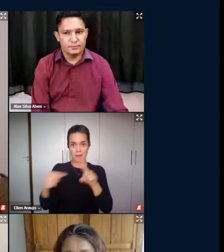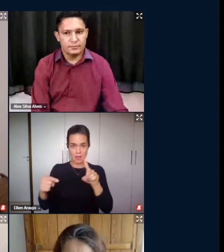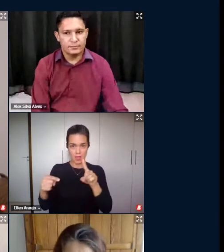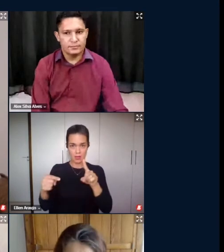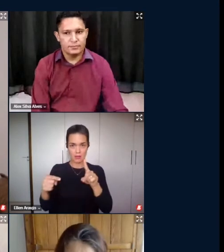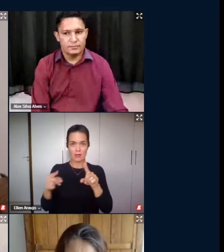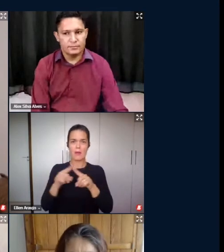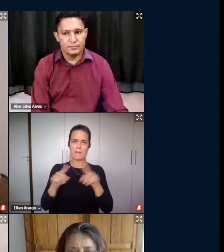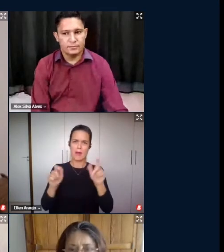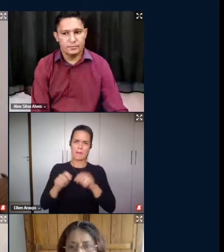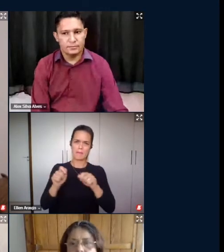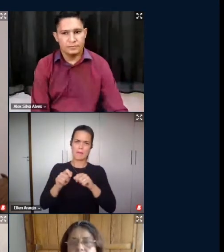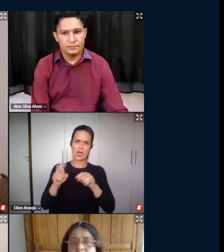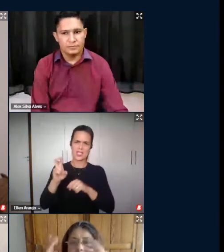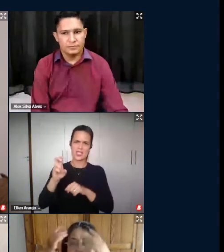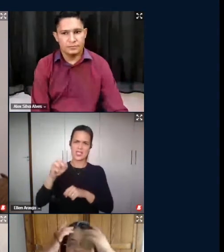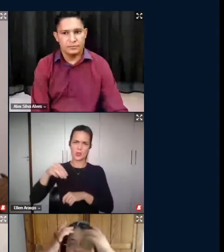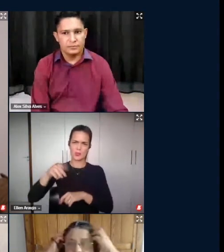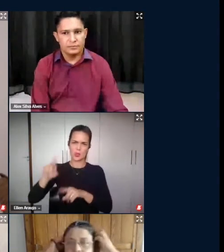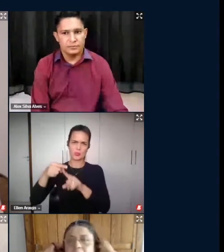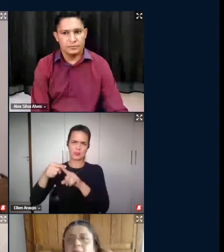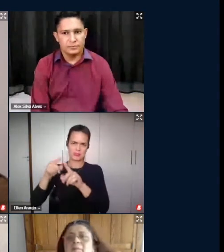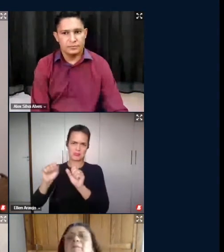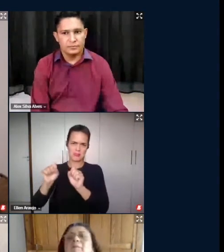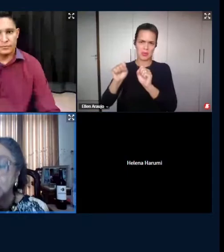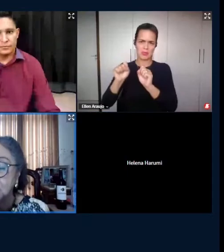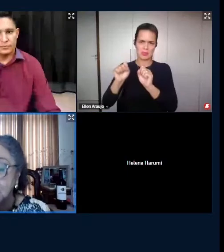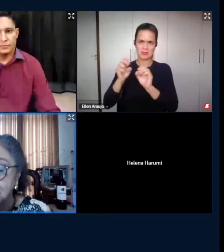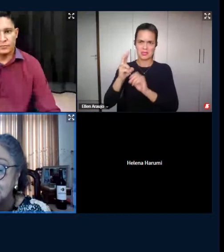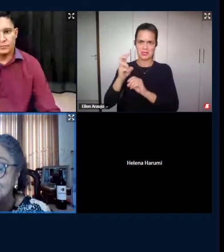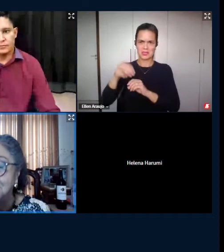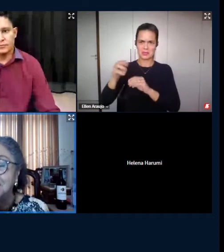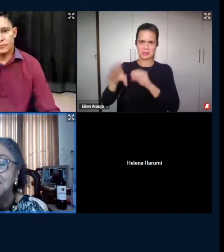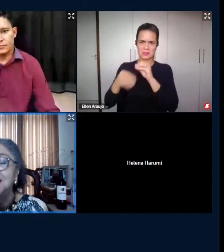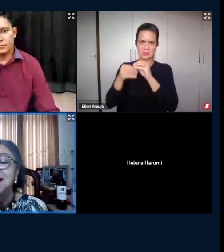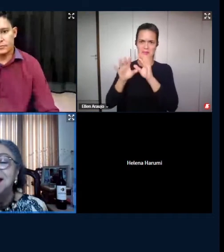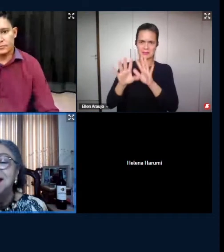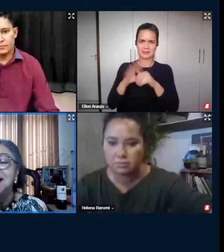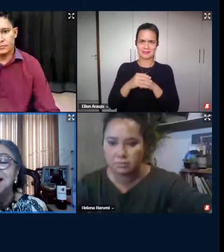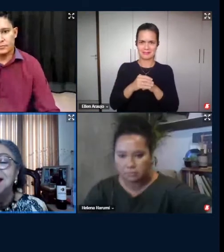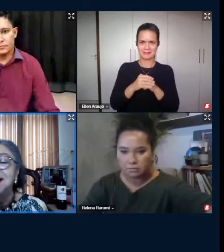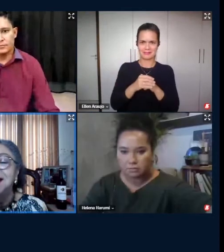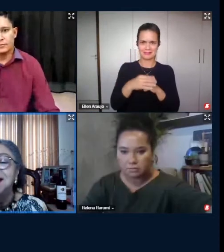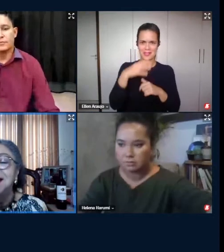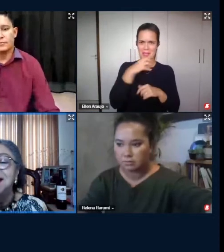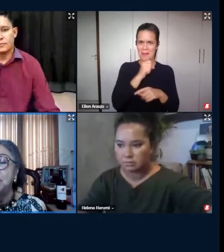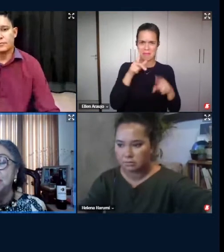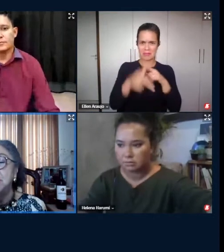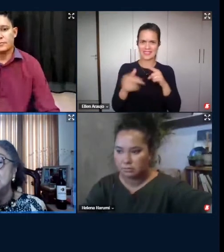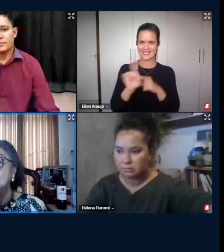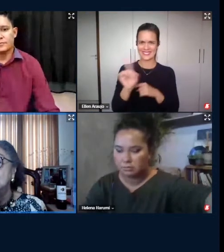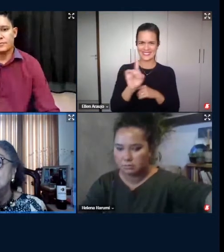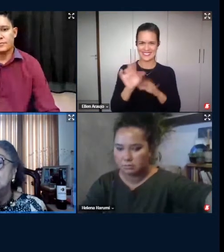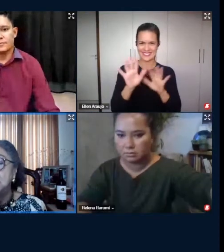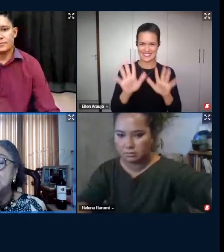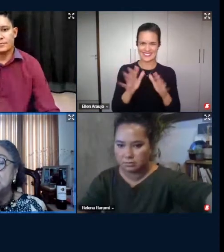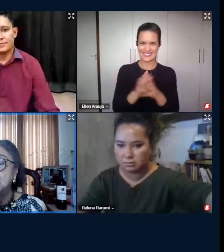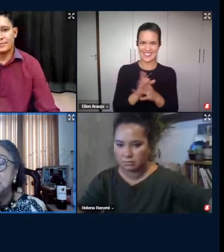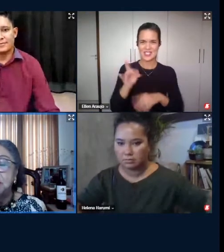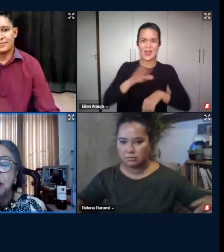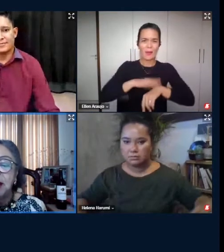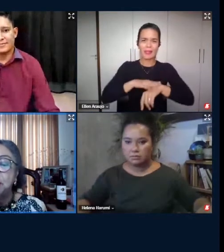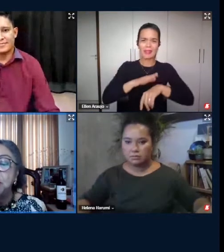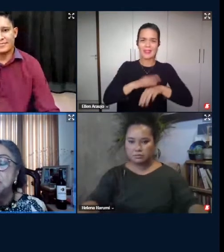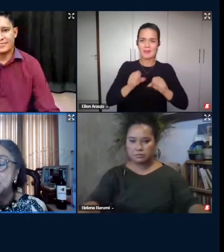5 minutos aí, eu acredito que não vamos cortar daqui, não é? Só pelo tempo mesmo da defesa, para a gente